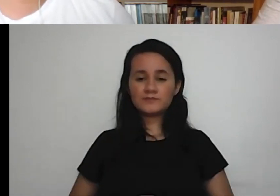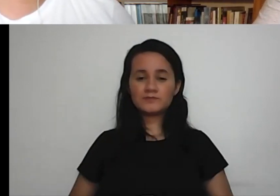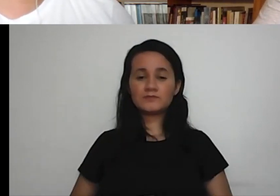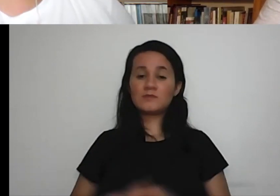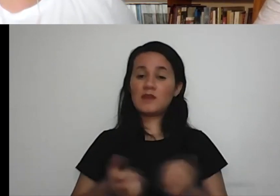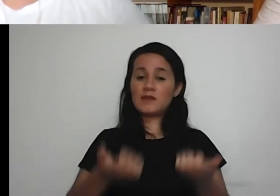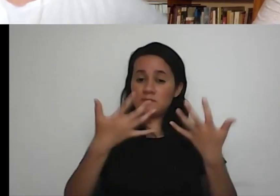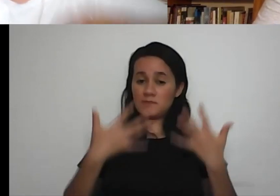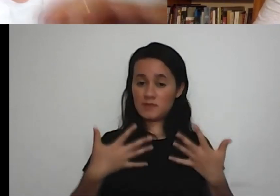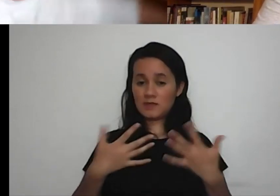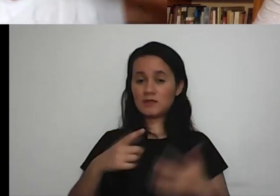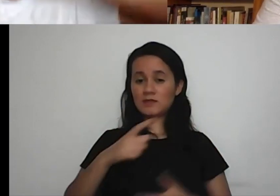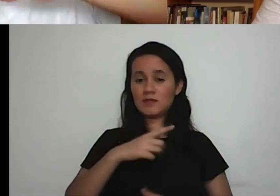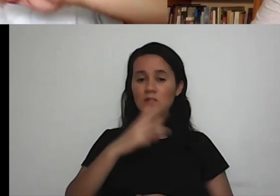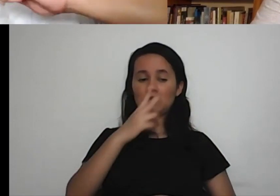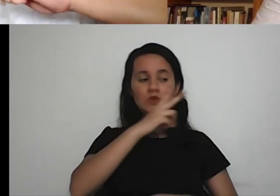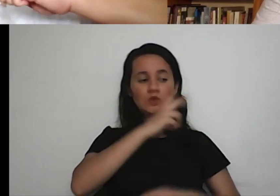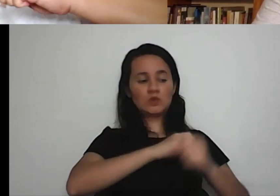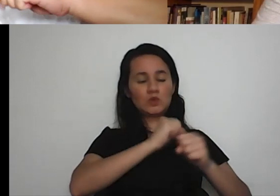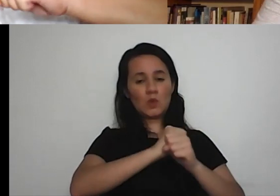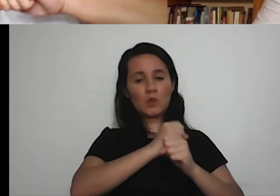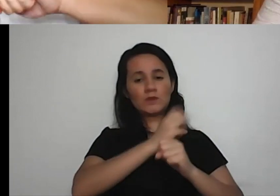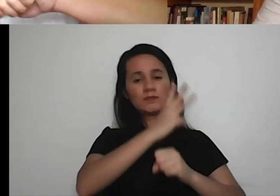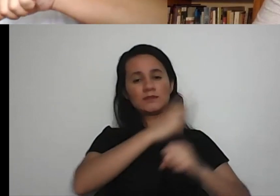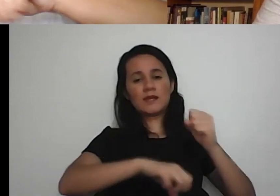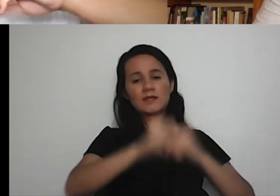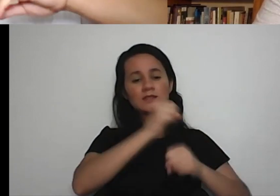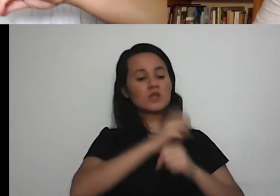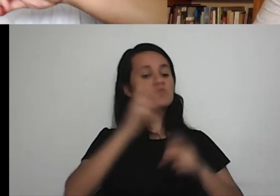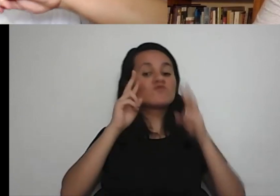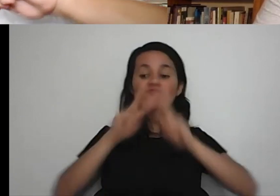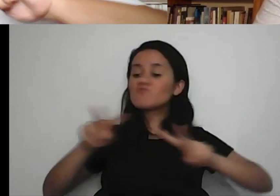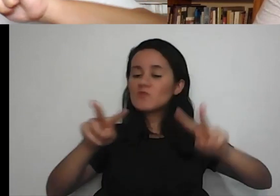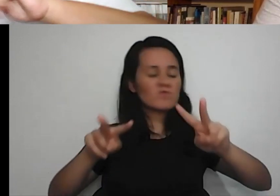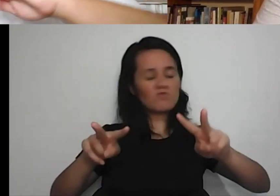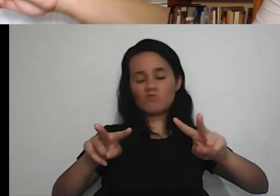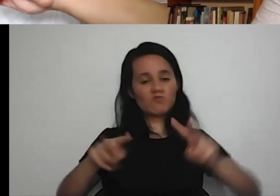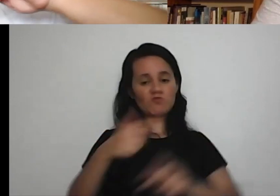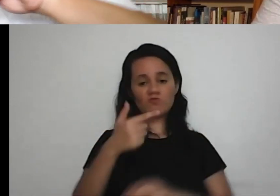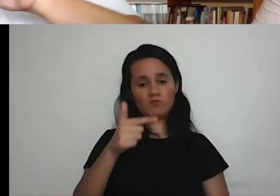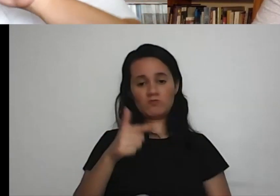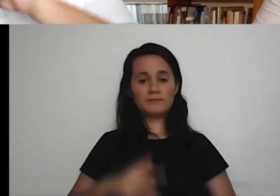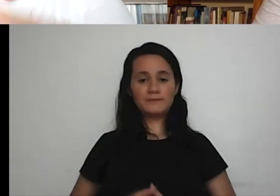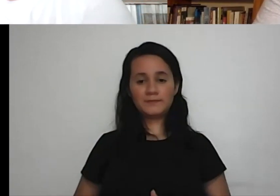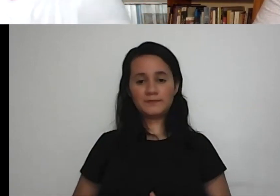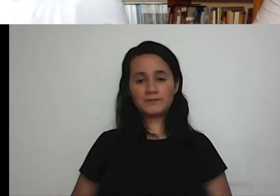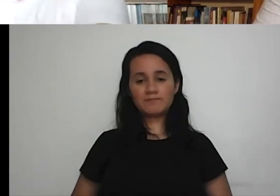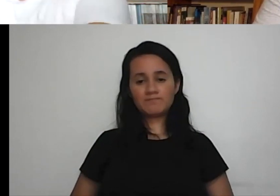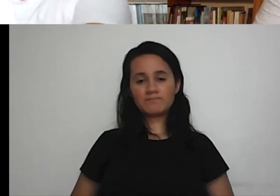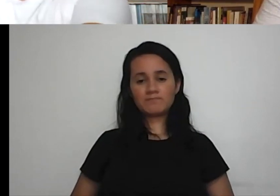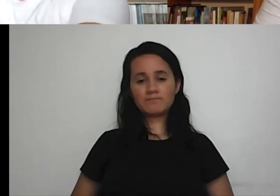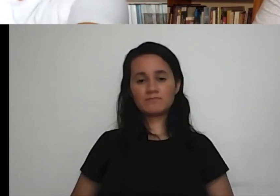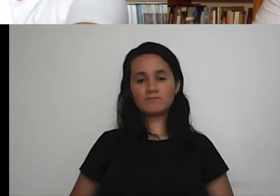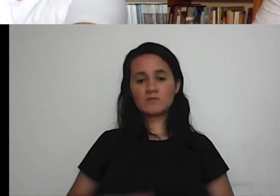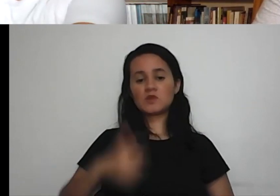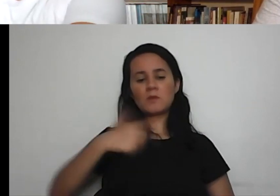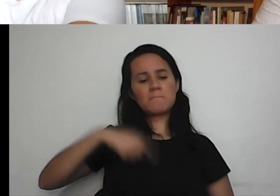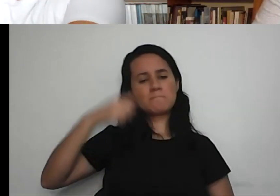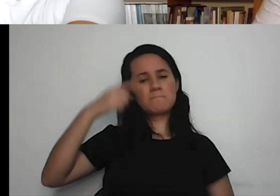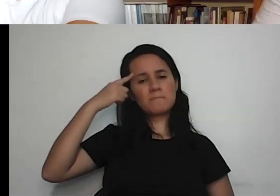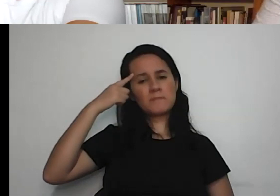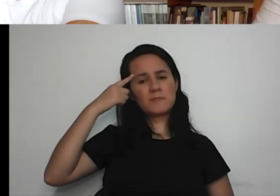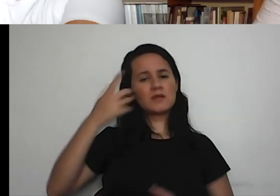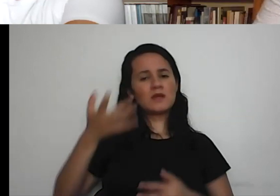fala, há 2, 3 anos, a gente nem enxergava isso. A gente se achava inclusivo, mas